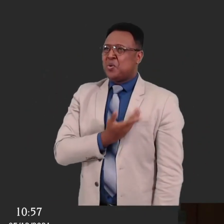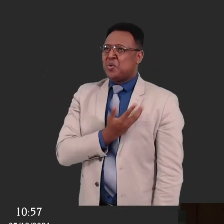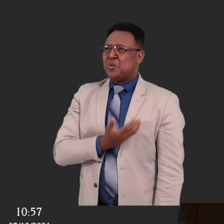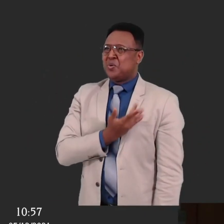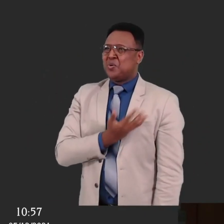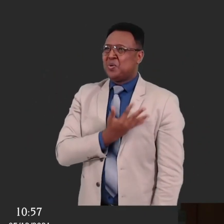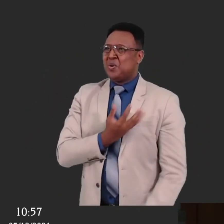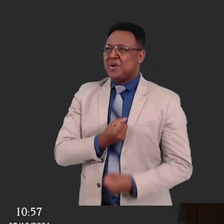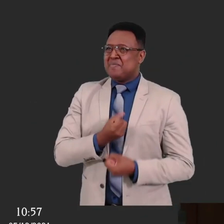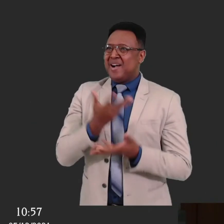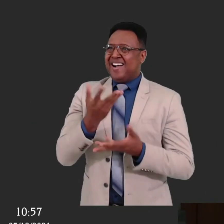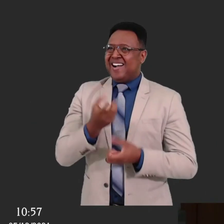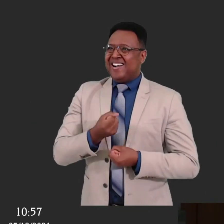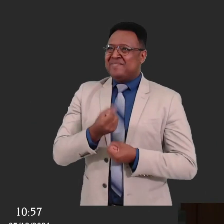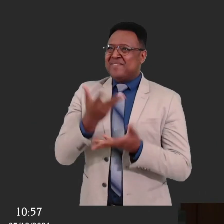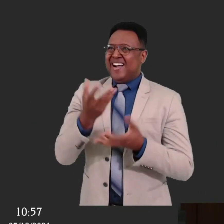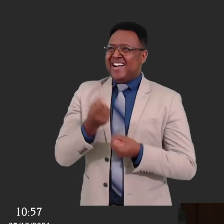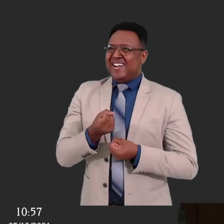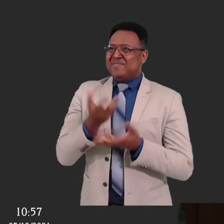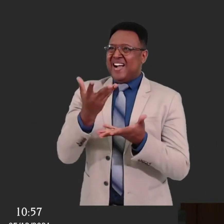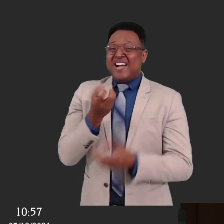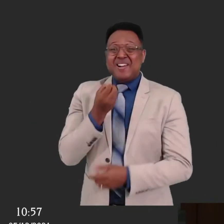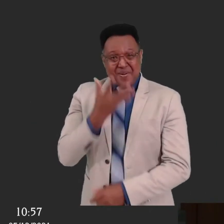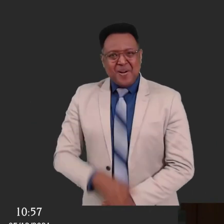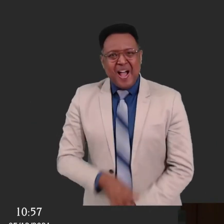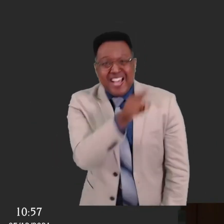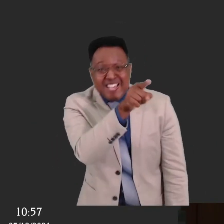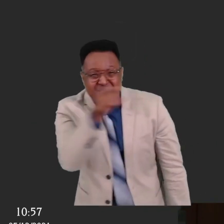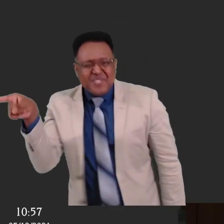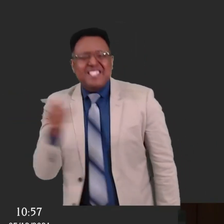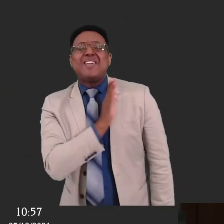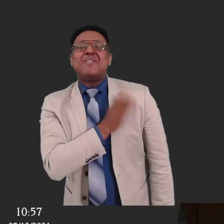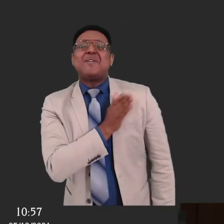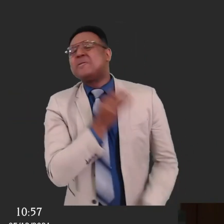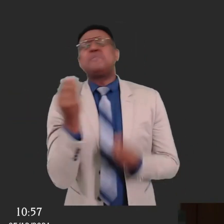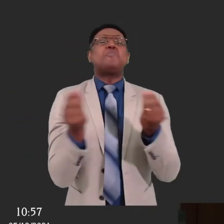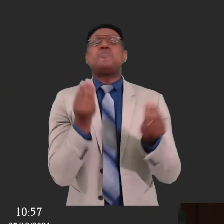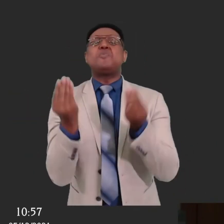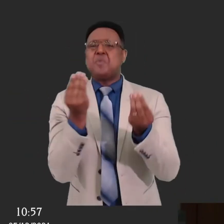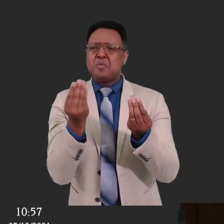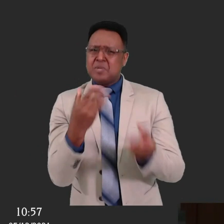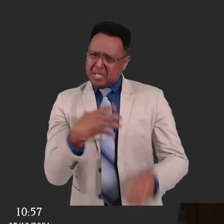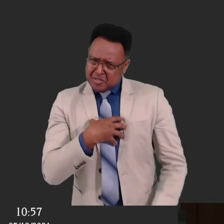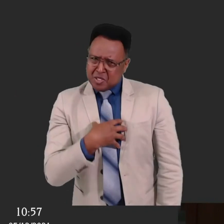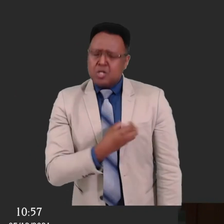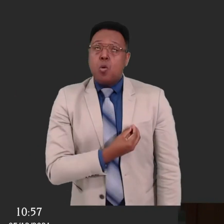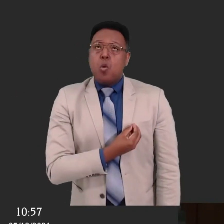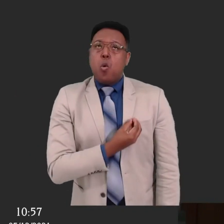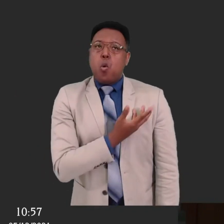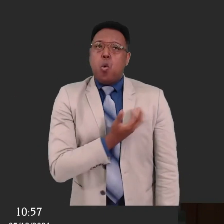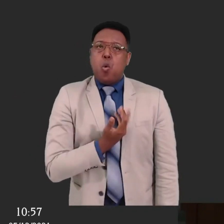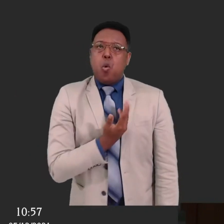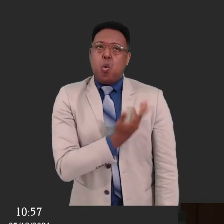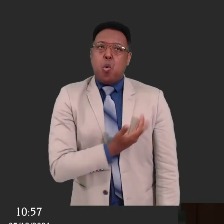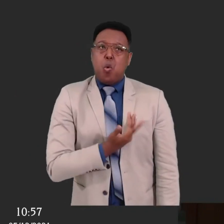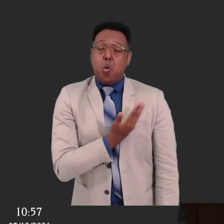Se não estiver, ou parou o processo da revelação de Cristo na tua vida, ou tem sujeira